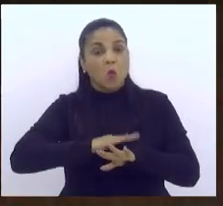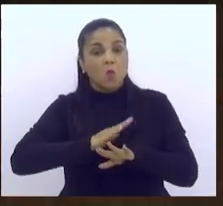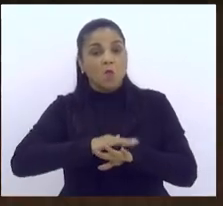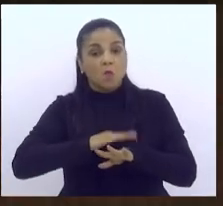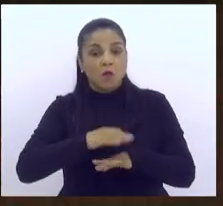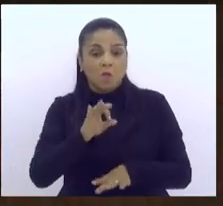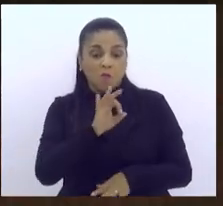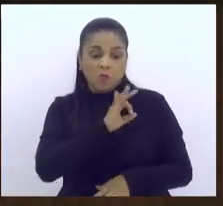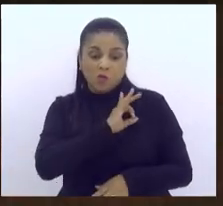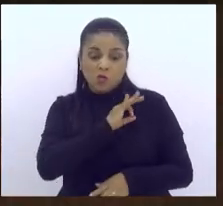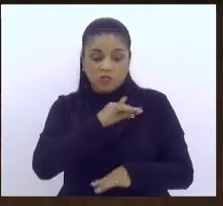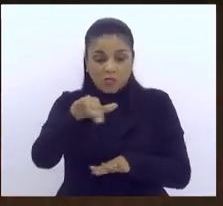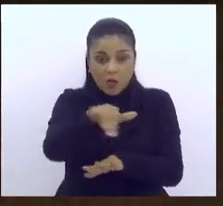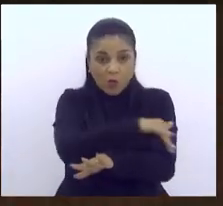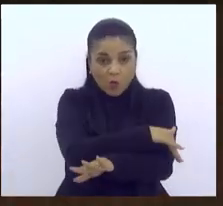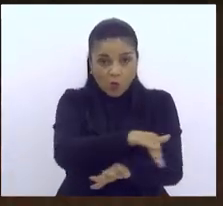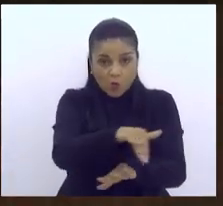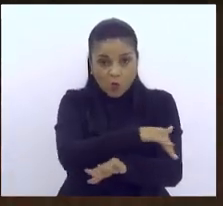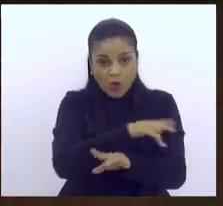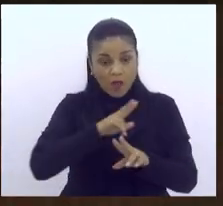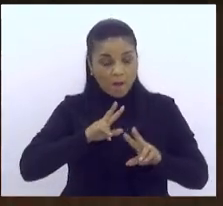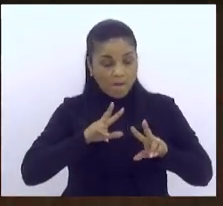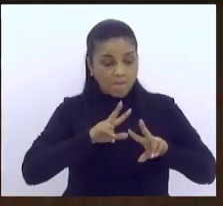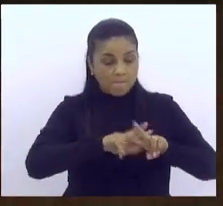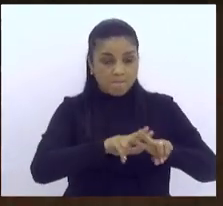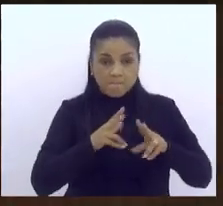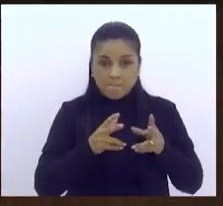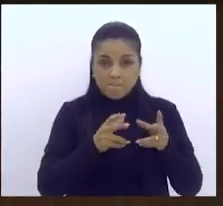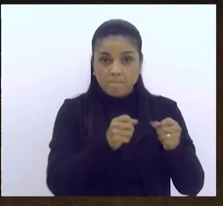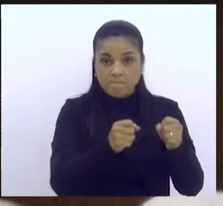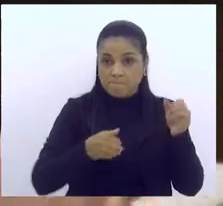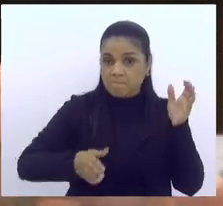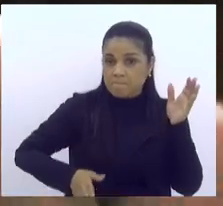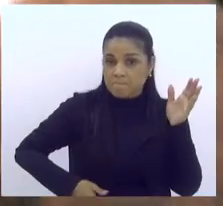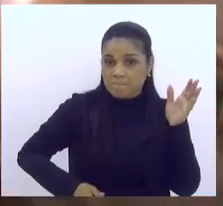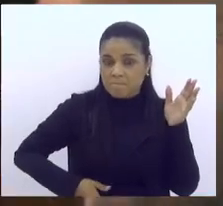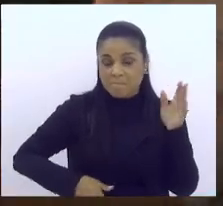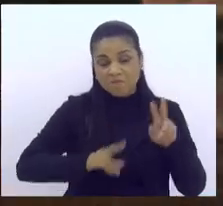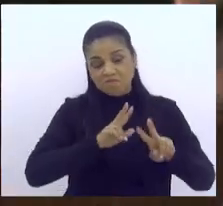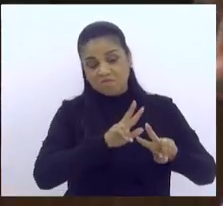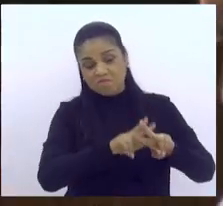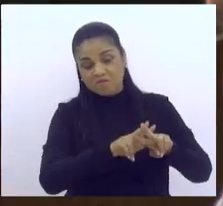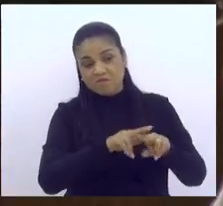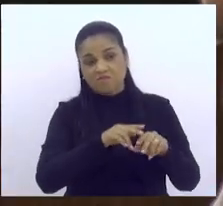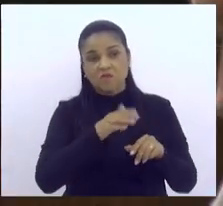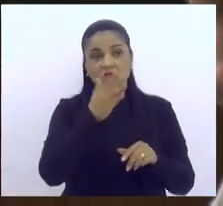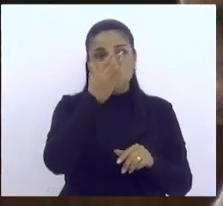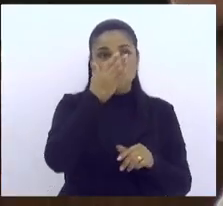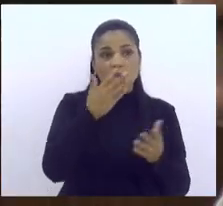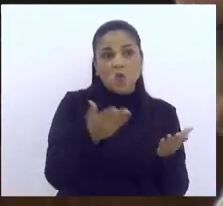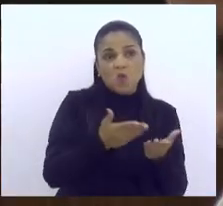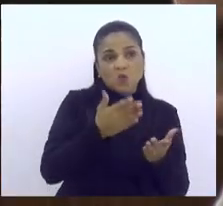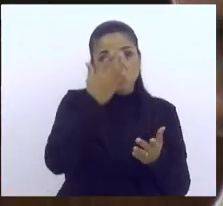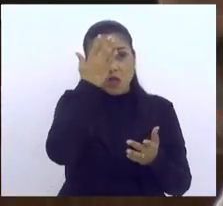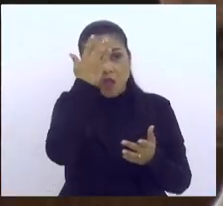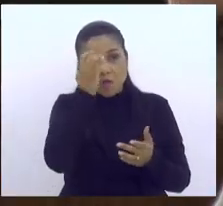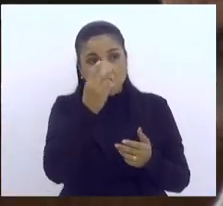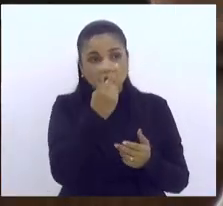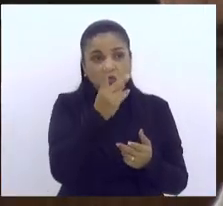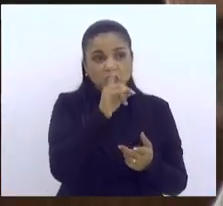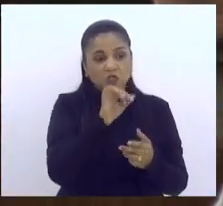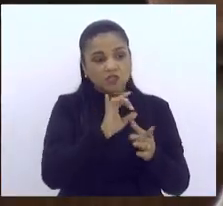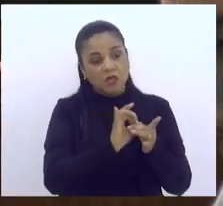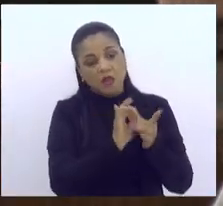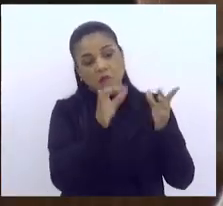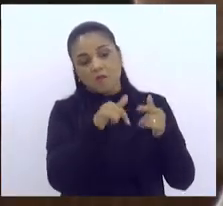tem os policiais na rua, ele prende o vagabundo fica preso de hoje para amanhã, daqui a 2 dias o pessoal